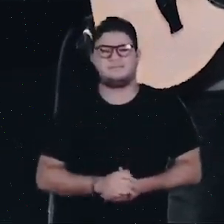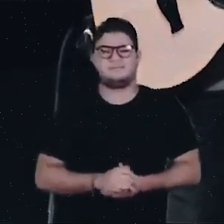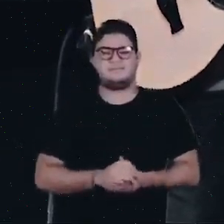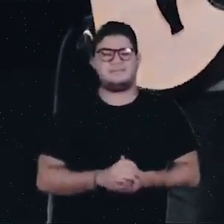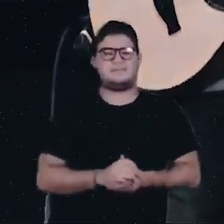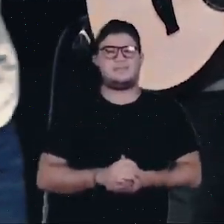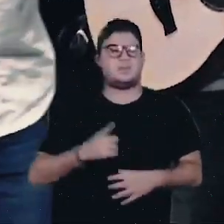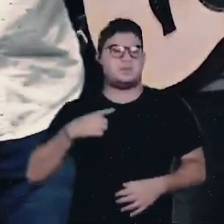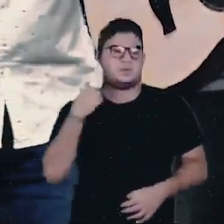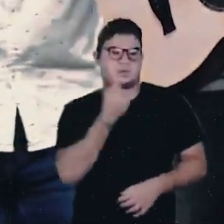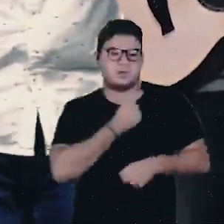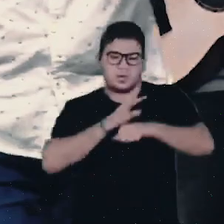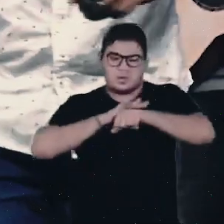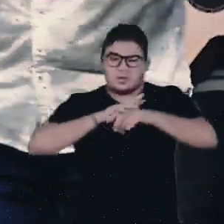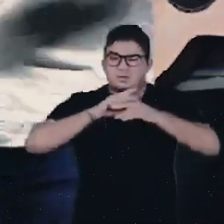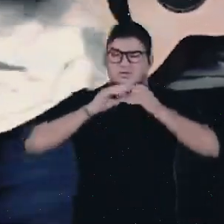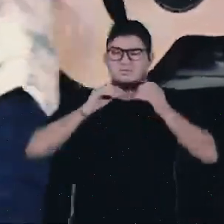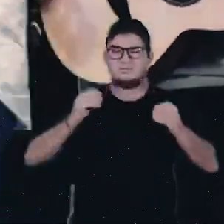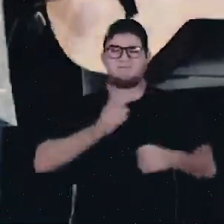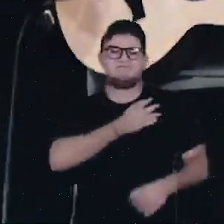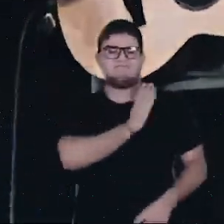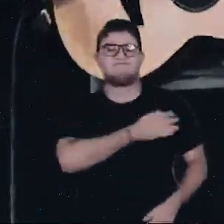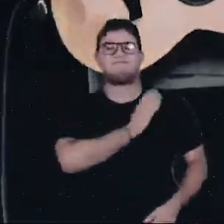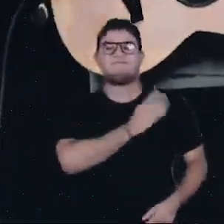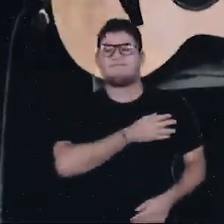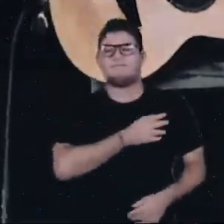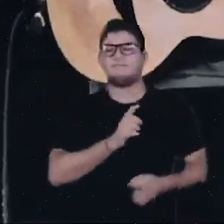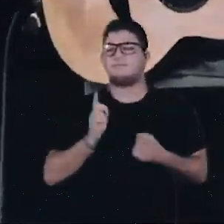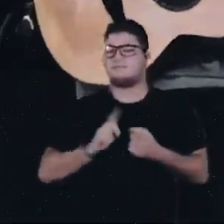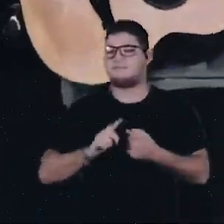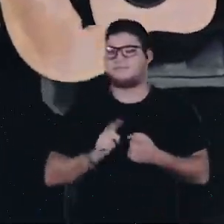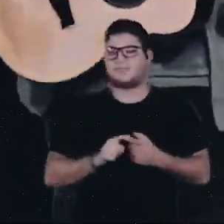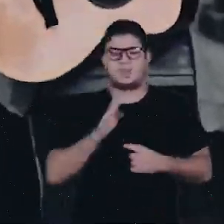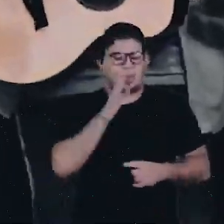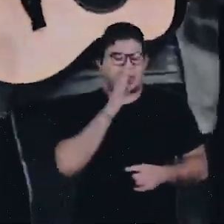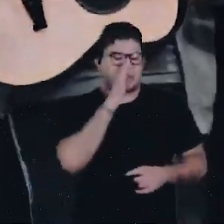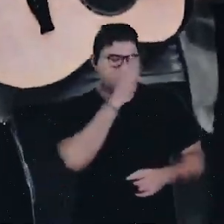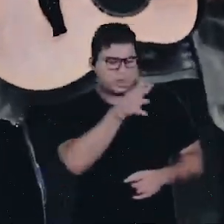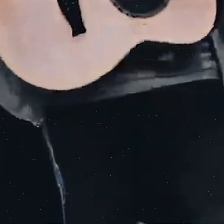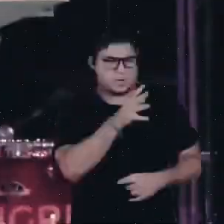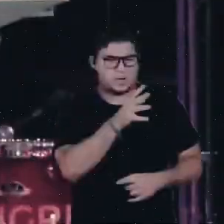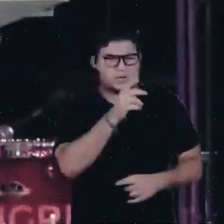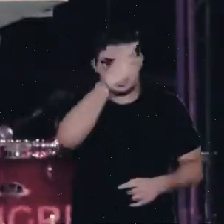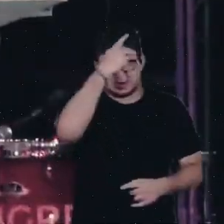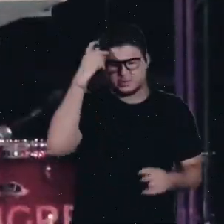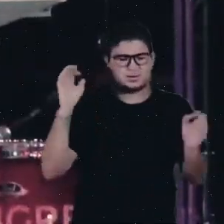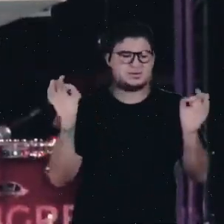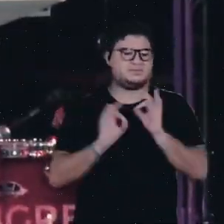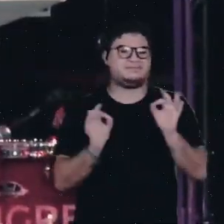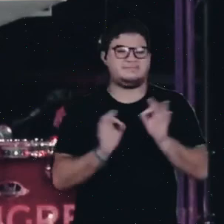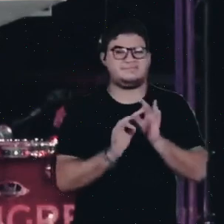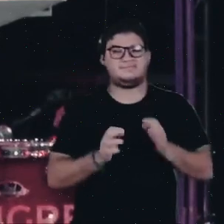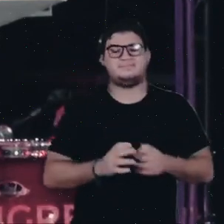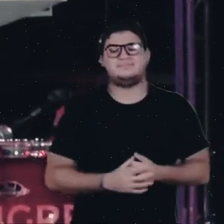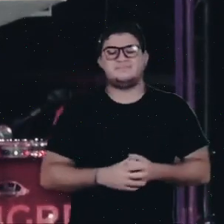E aí, quando a gente é curado dentro do nosso coração, a gente também não vai rejeitar as pessoas.